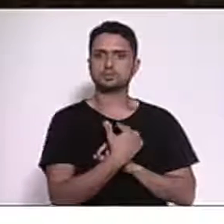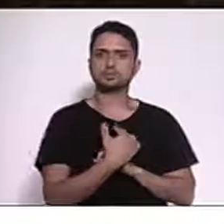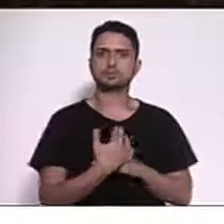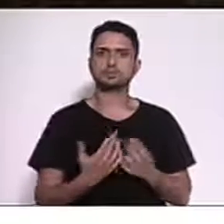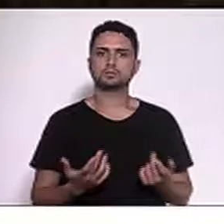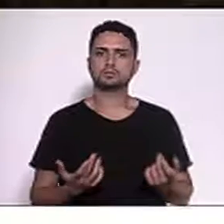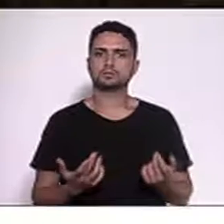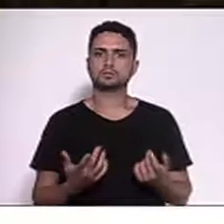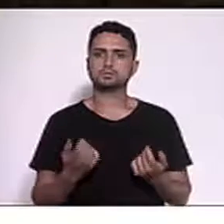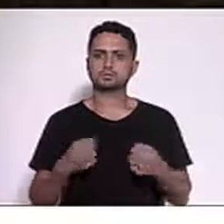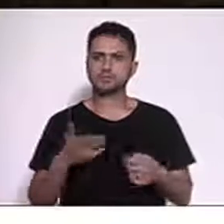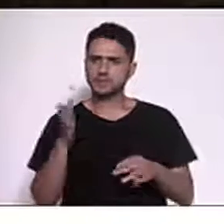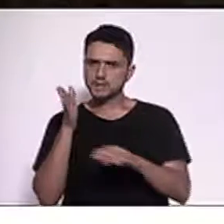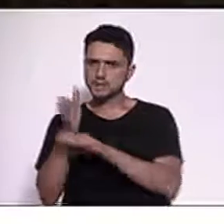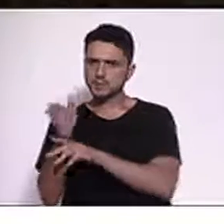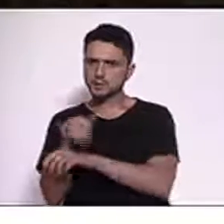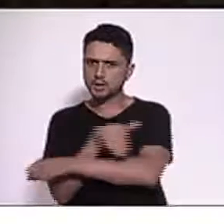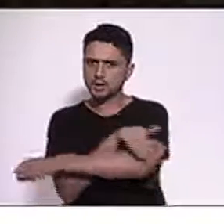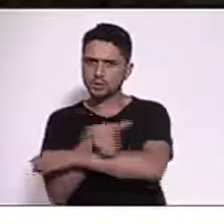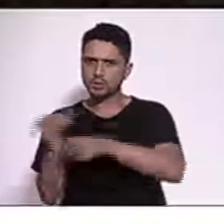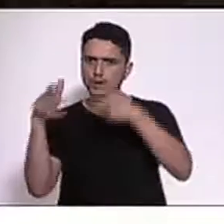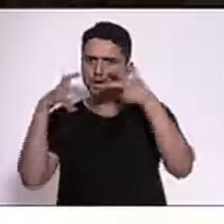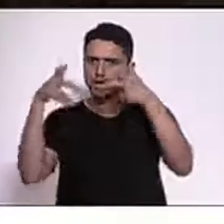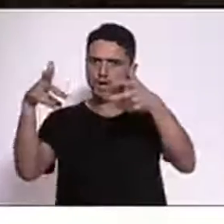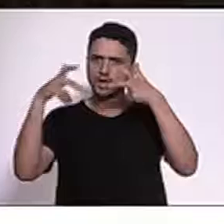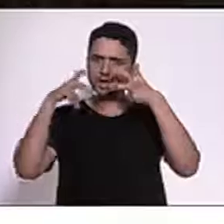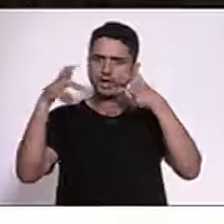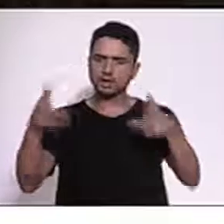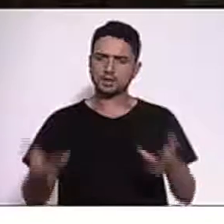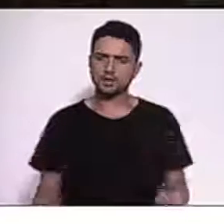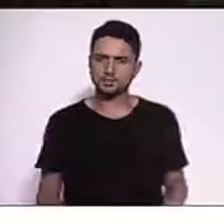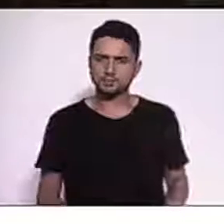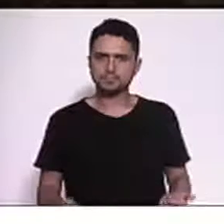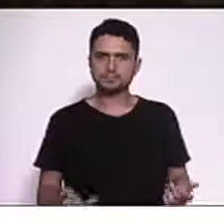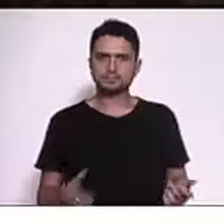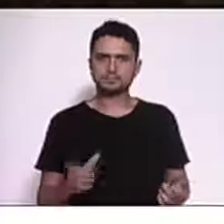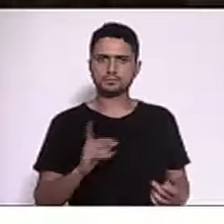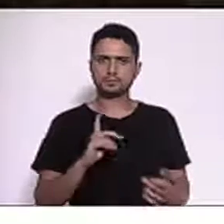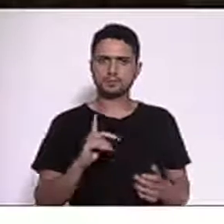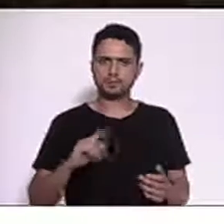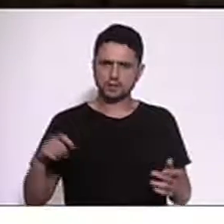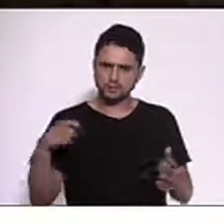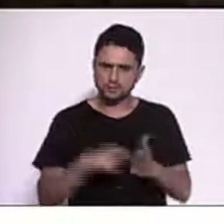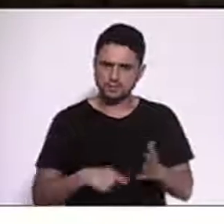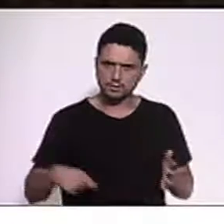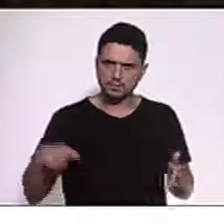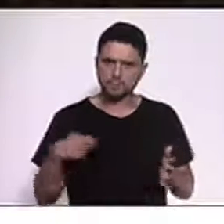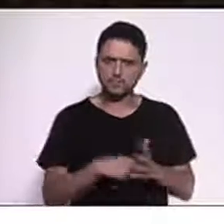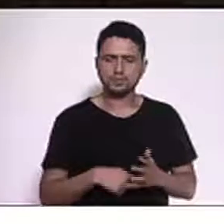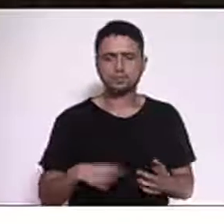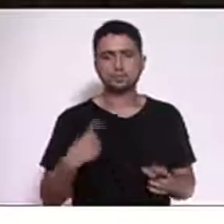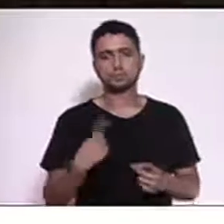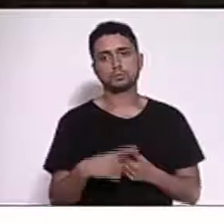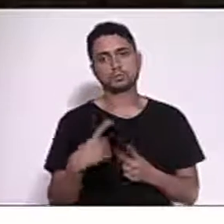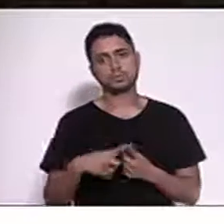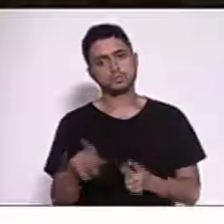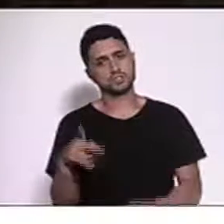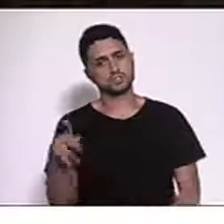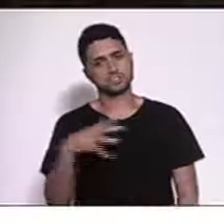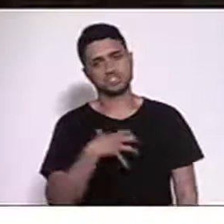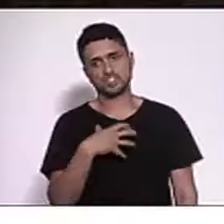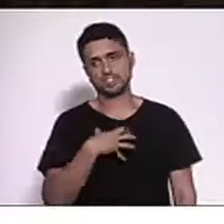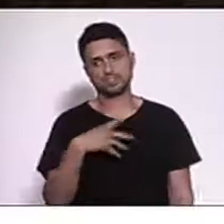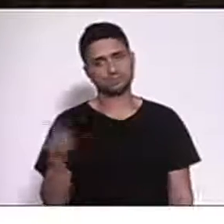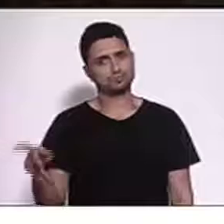para as ruas, para construir exatamente o campo de enfrentamento. Porque do jeito que está,